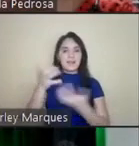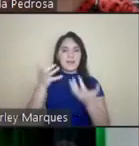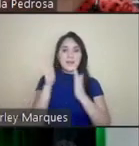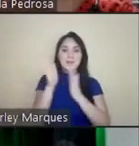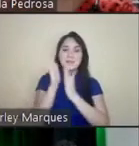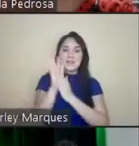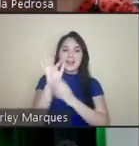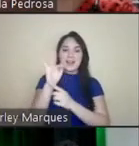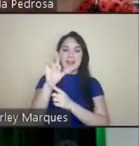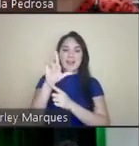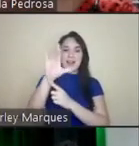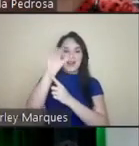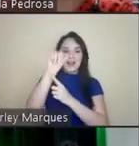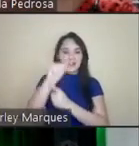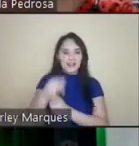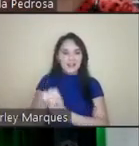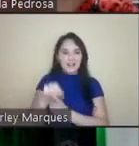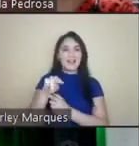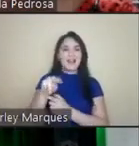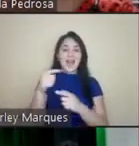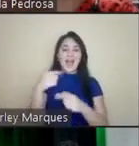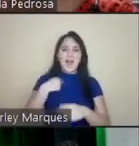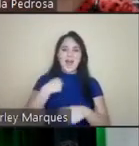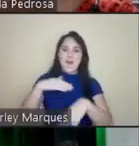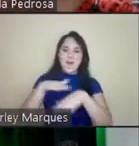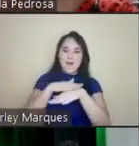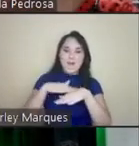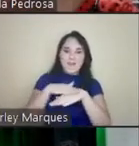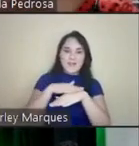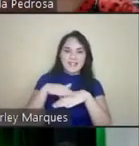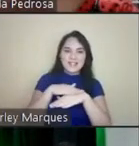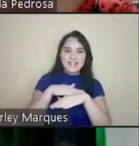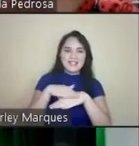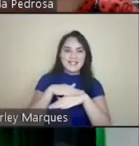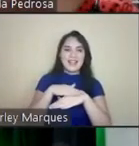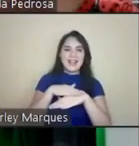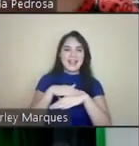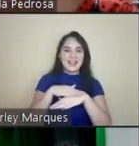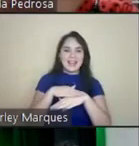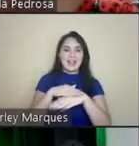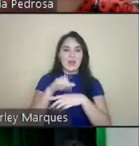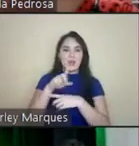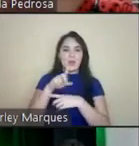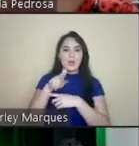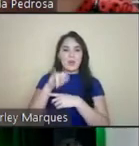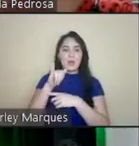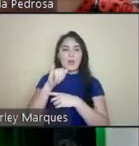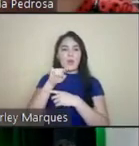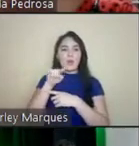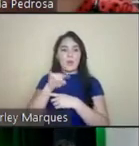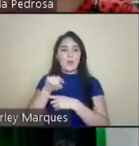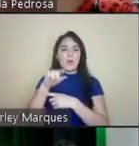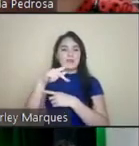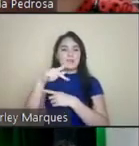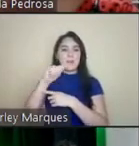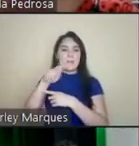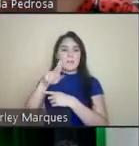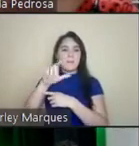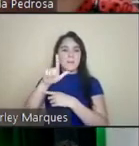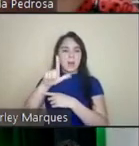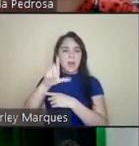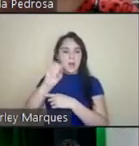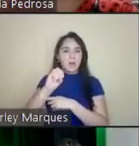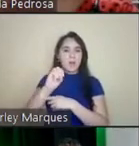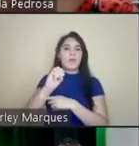Flicam. Eu até conversei com o Luiz Paulo Neiva, para amenizá-lo também, o curador do evento, que anos